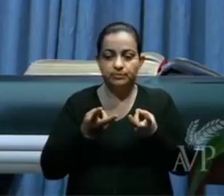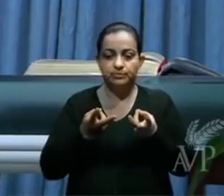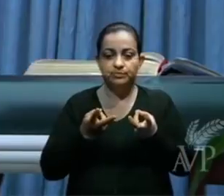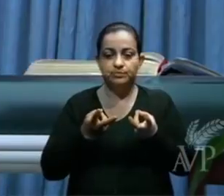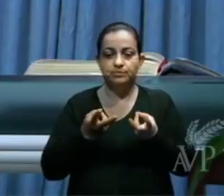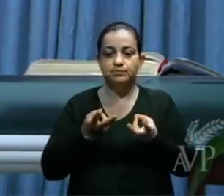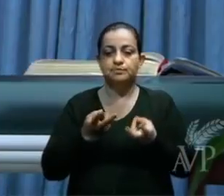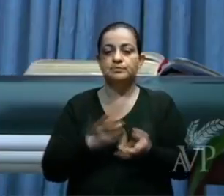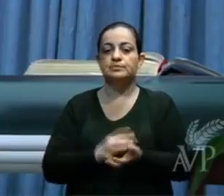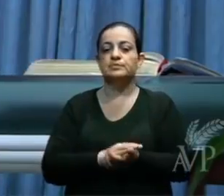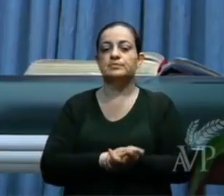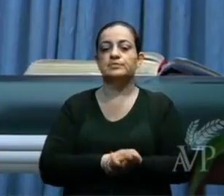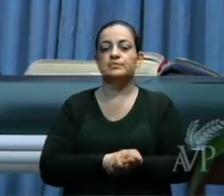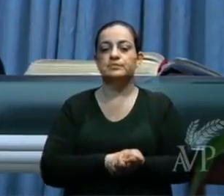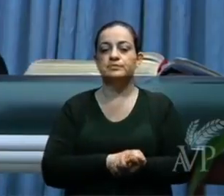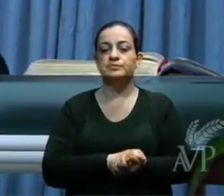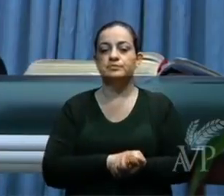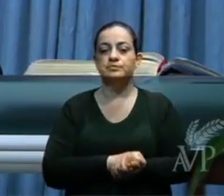a